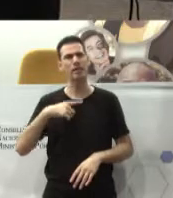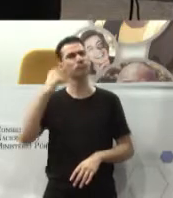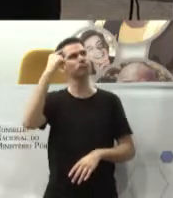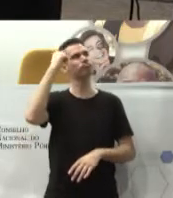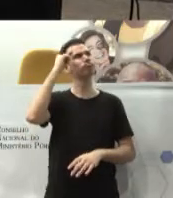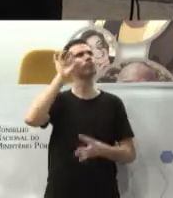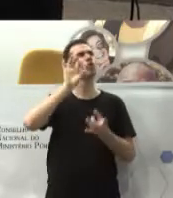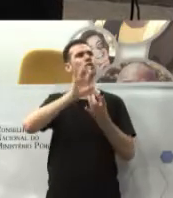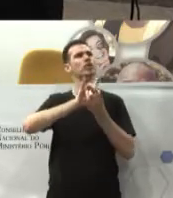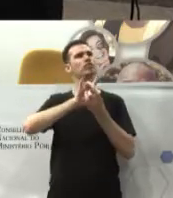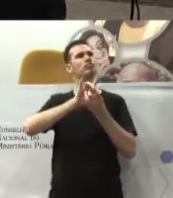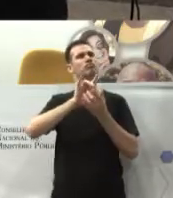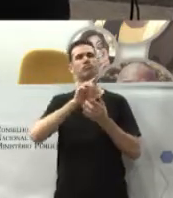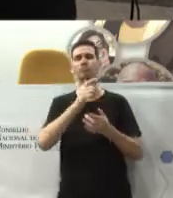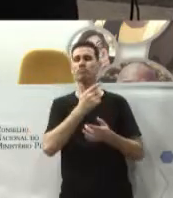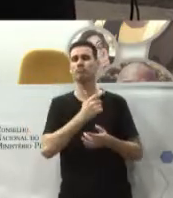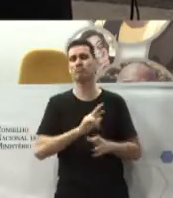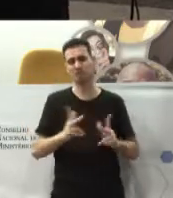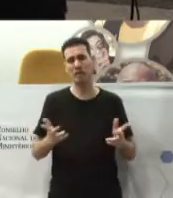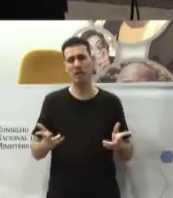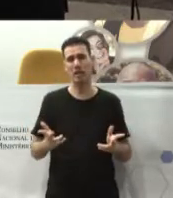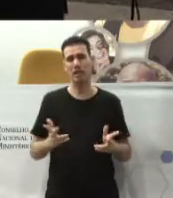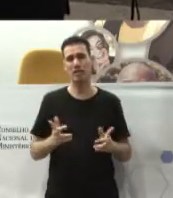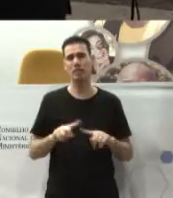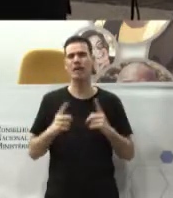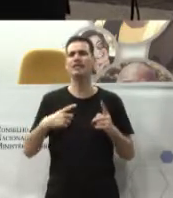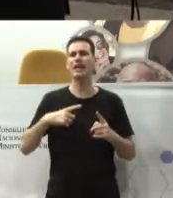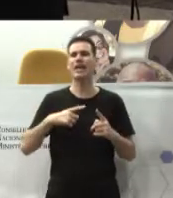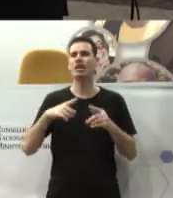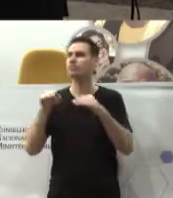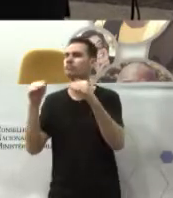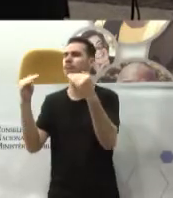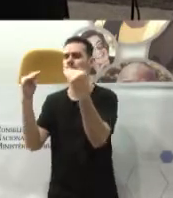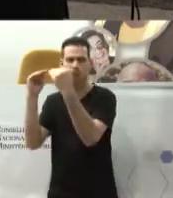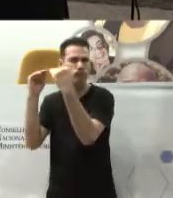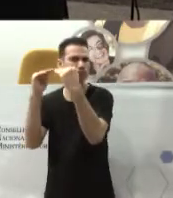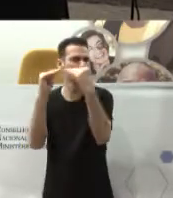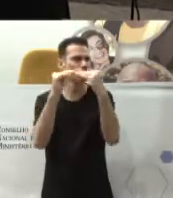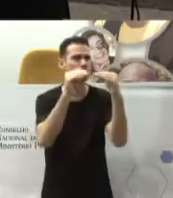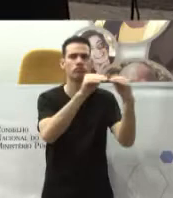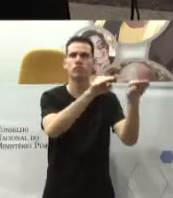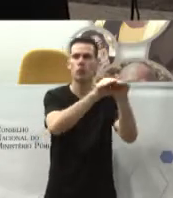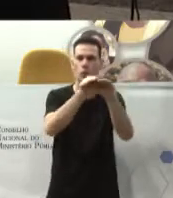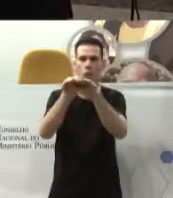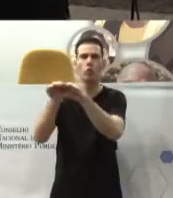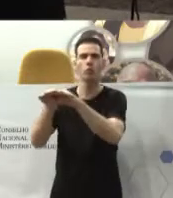tem, porque são questões específicas, mas não temos um marco comum de